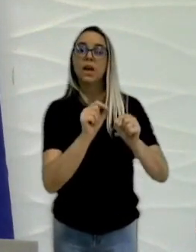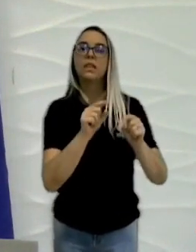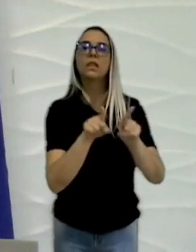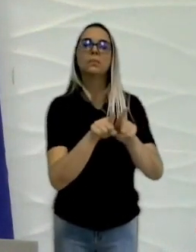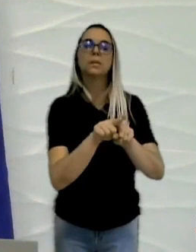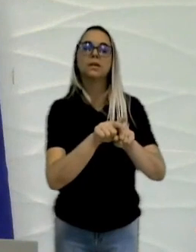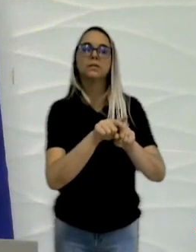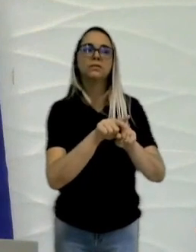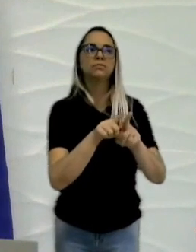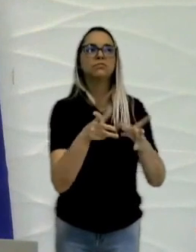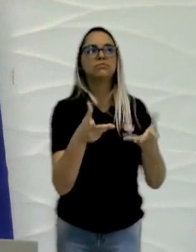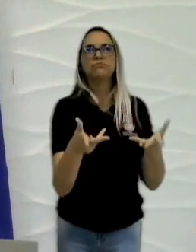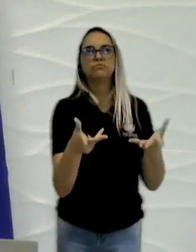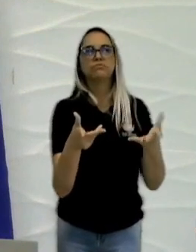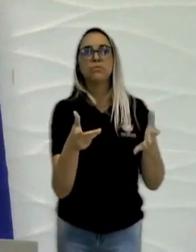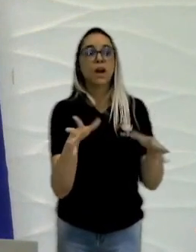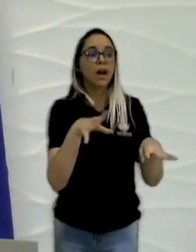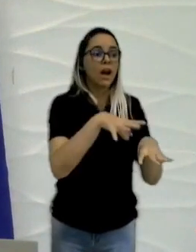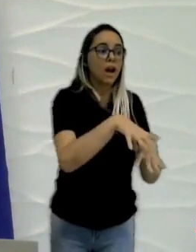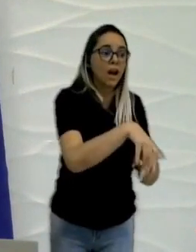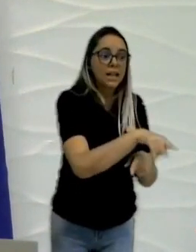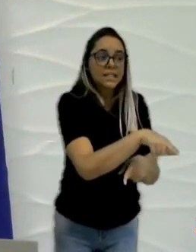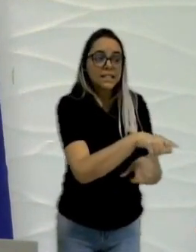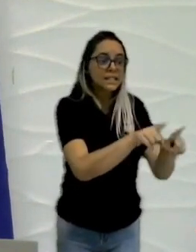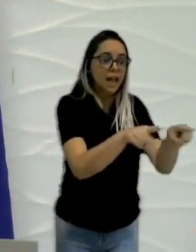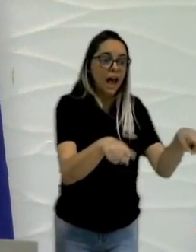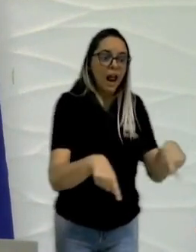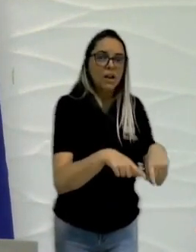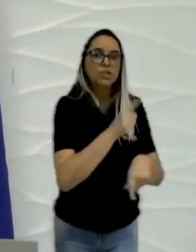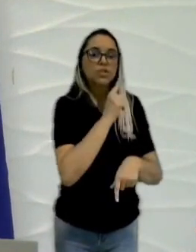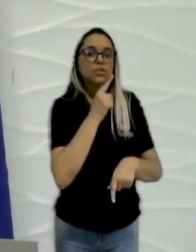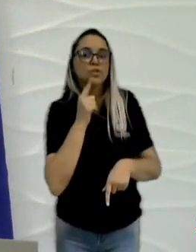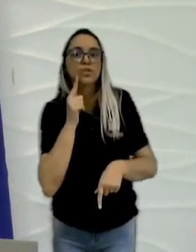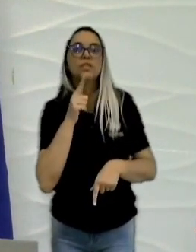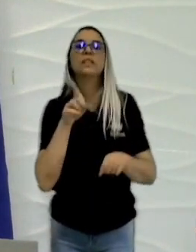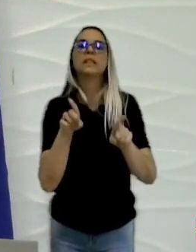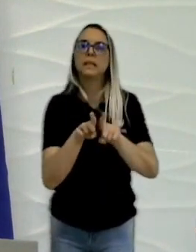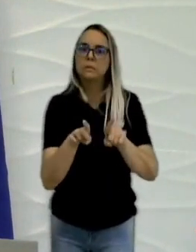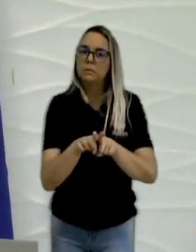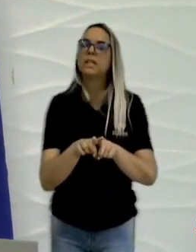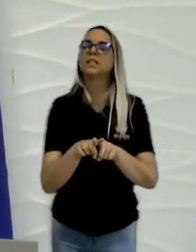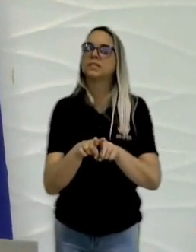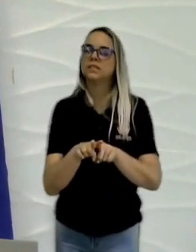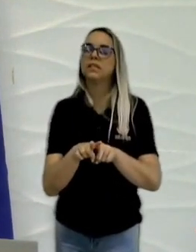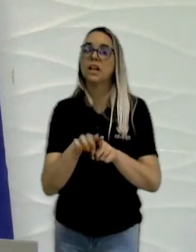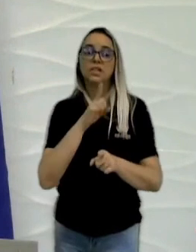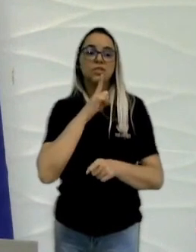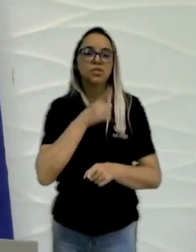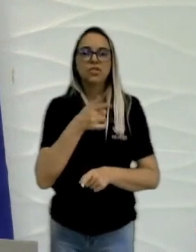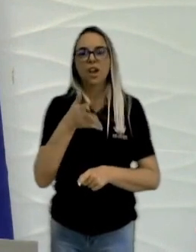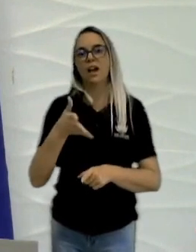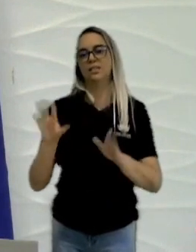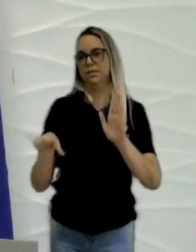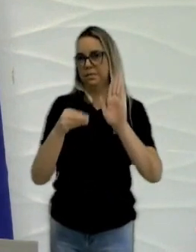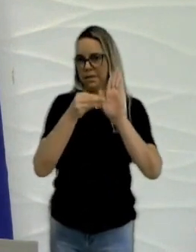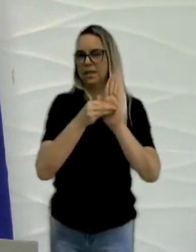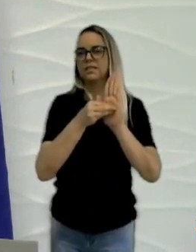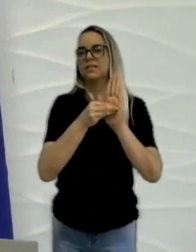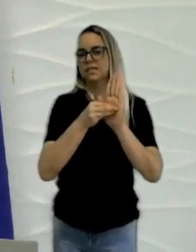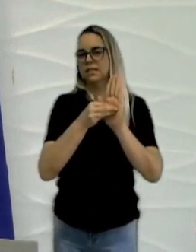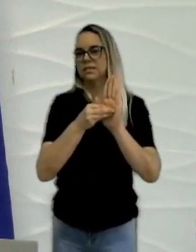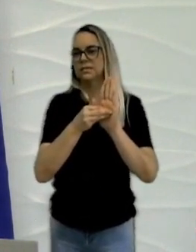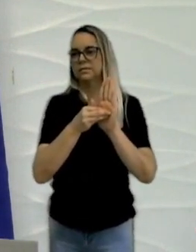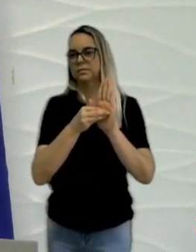a sala de odontologia, que é um sonho ali da comunidade. Inclusive, nós fizemos indicação das nossas emendas impositivas para